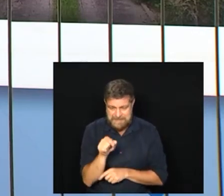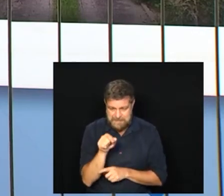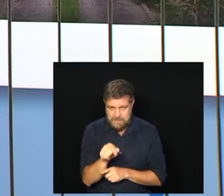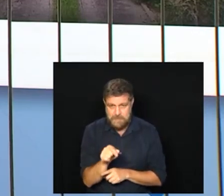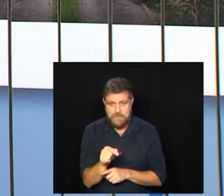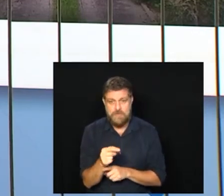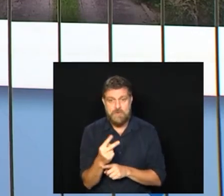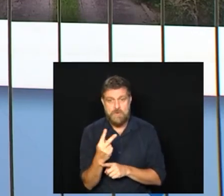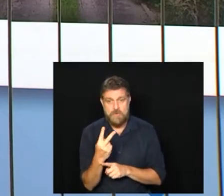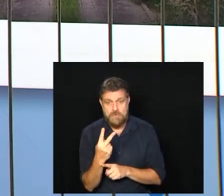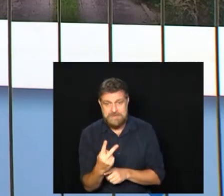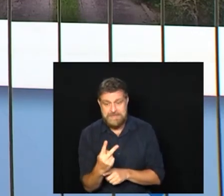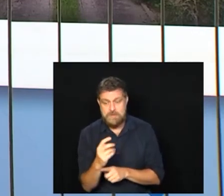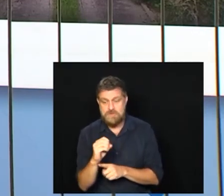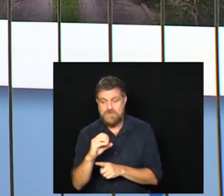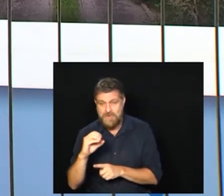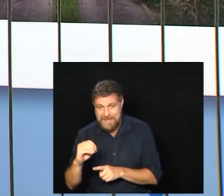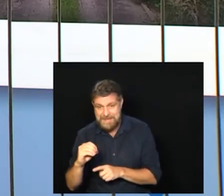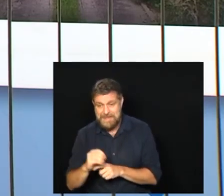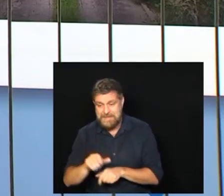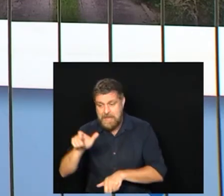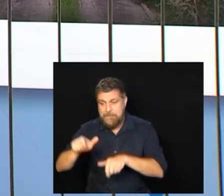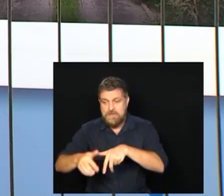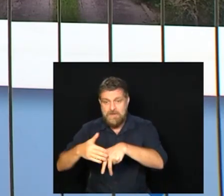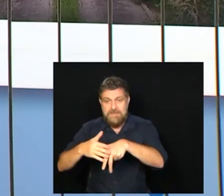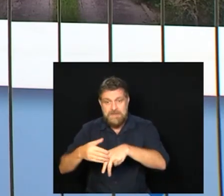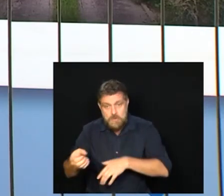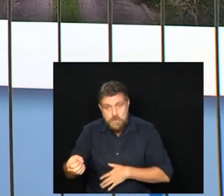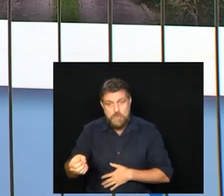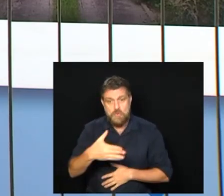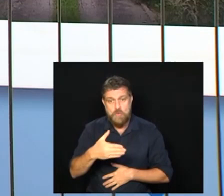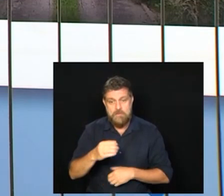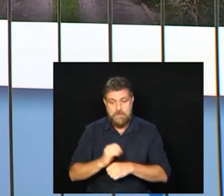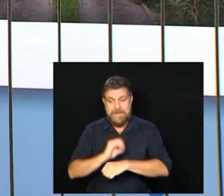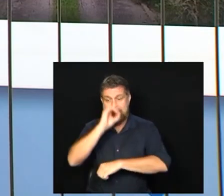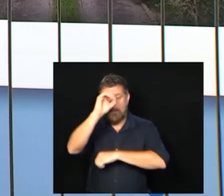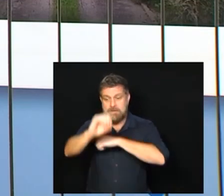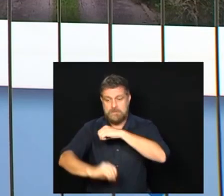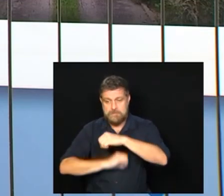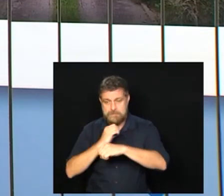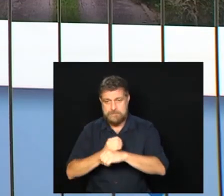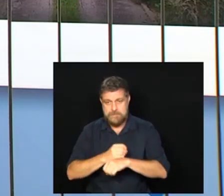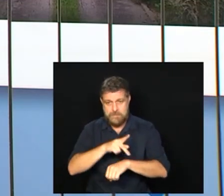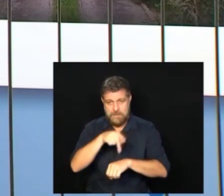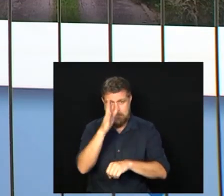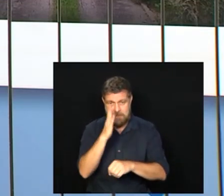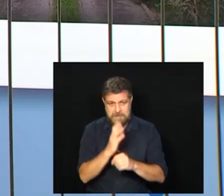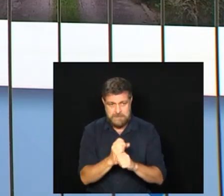26.280 novos casos nas últimas 24 horas. E o país soma